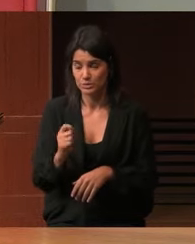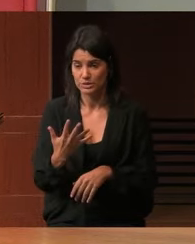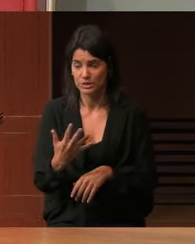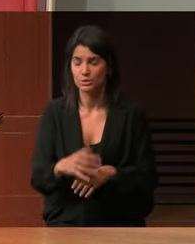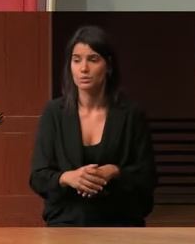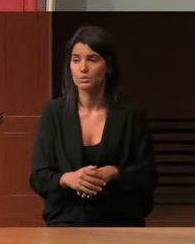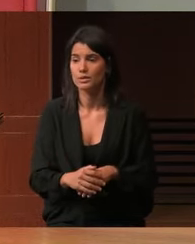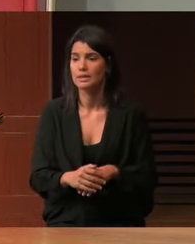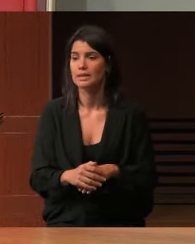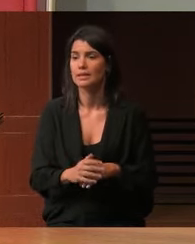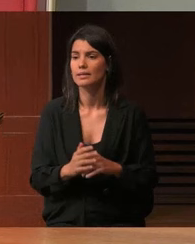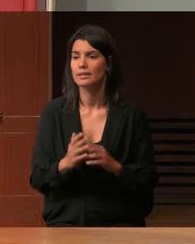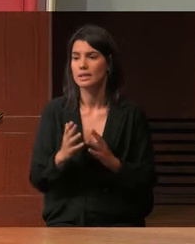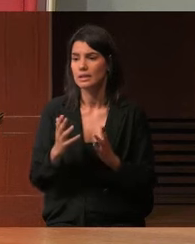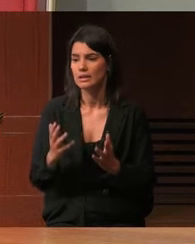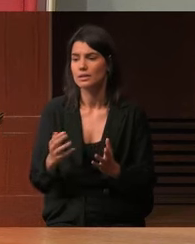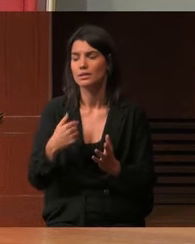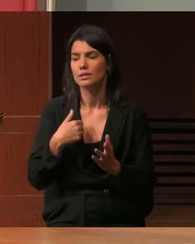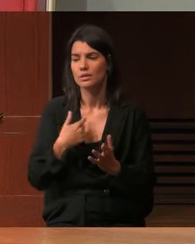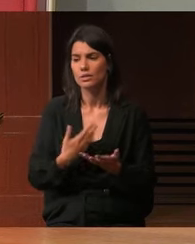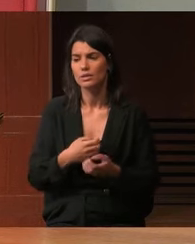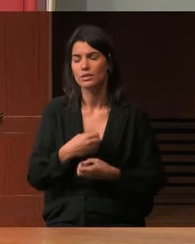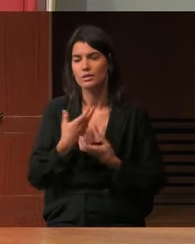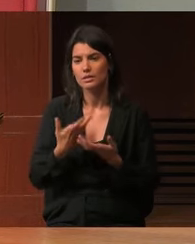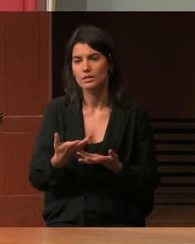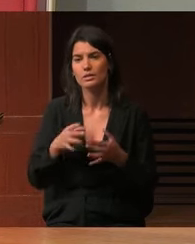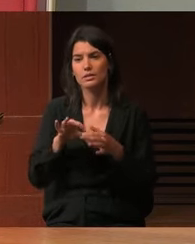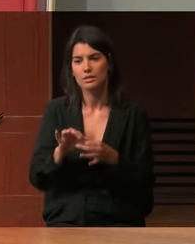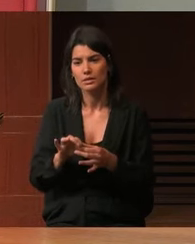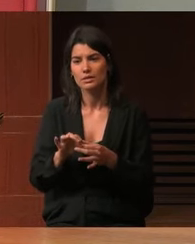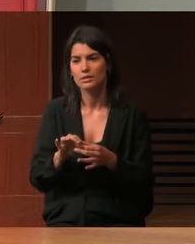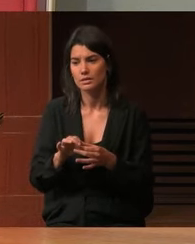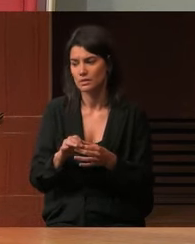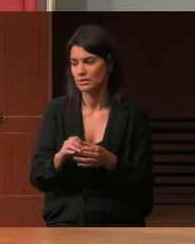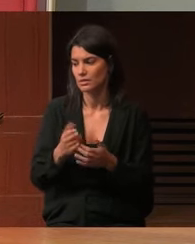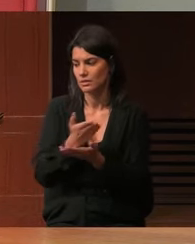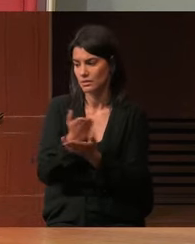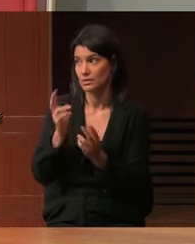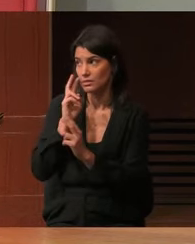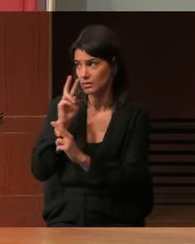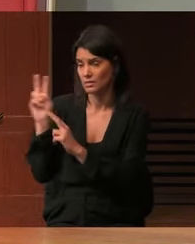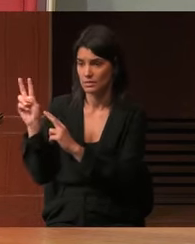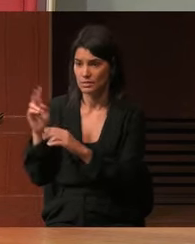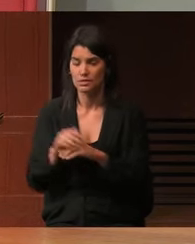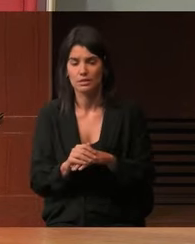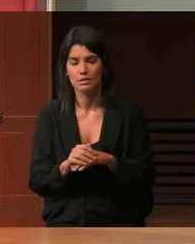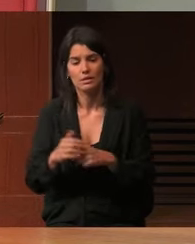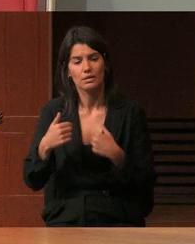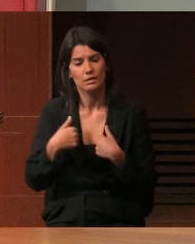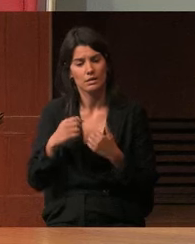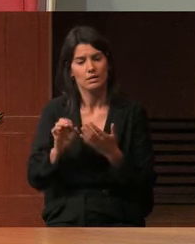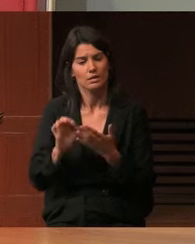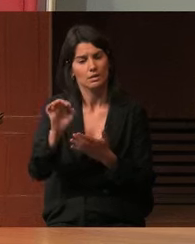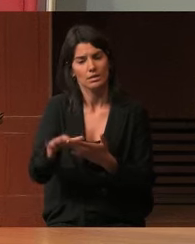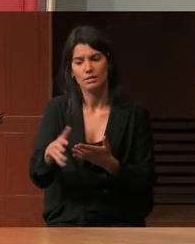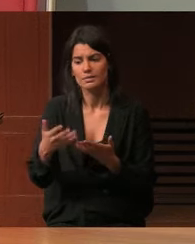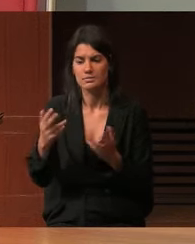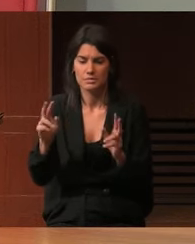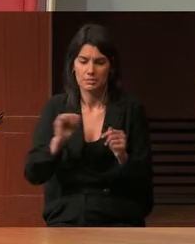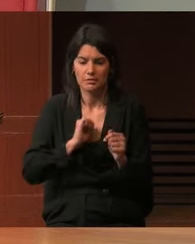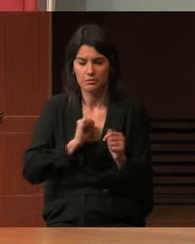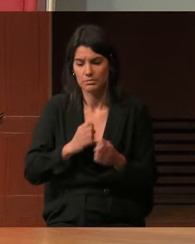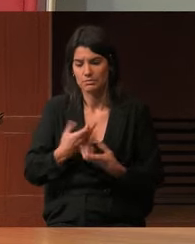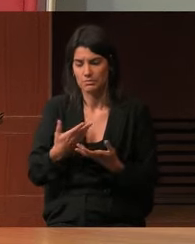isto. E vou falar sobre aquilo que estão a ver. A minha contribuição, por isso, para esta mesa redonda